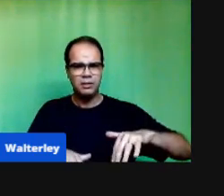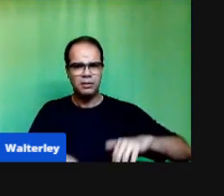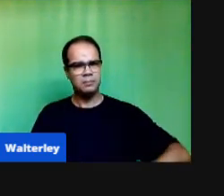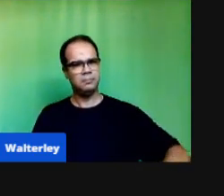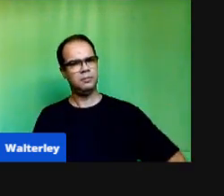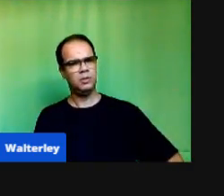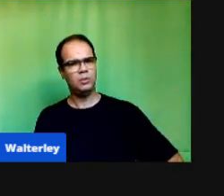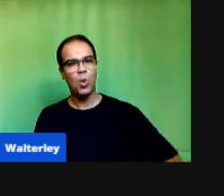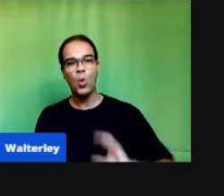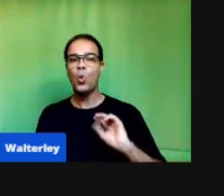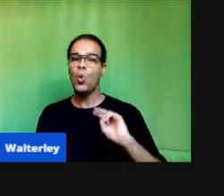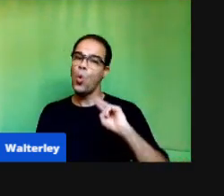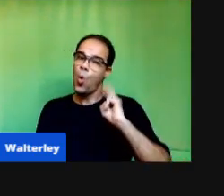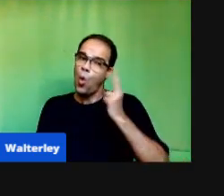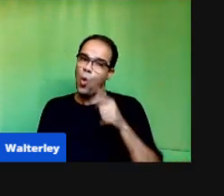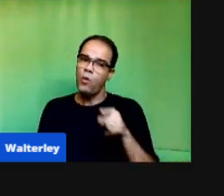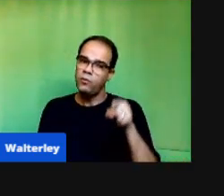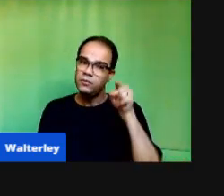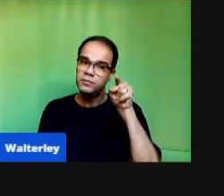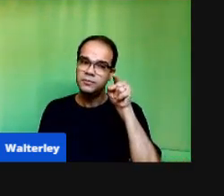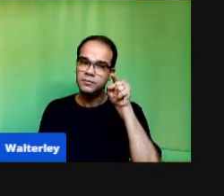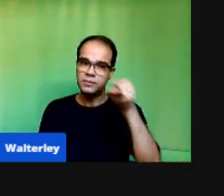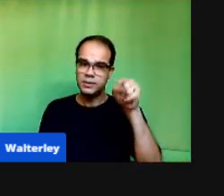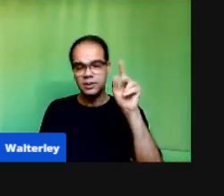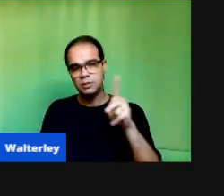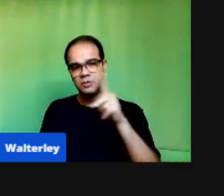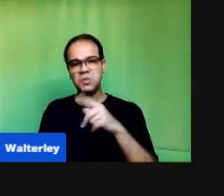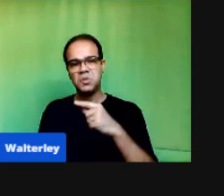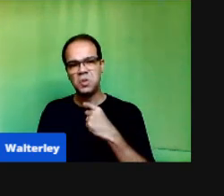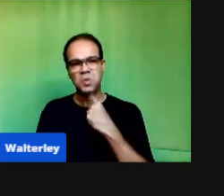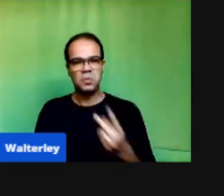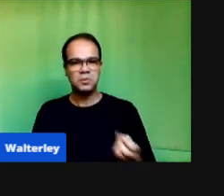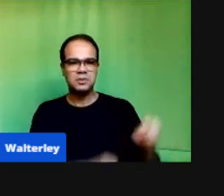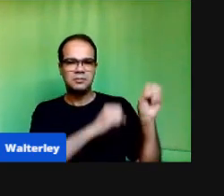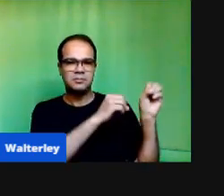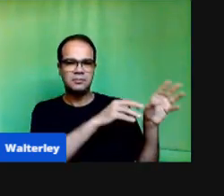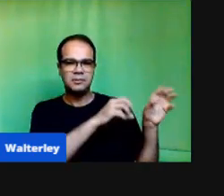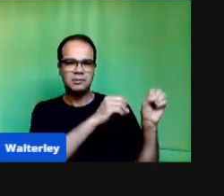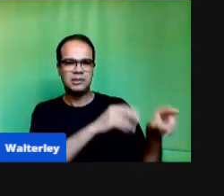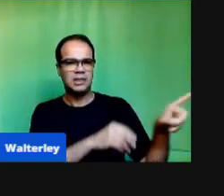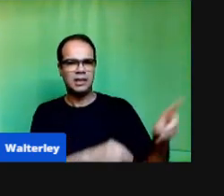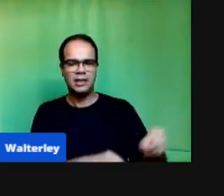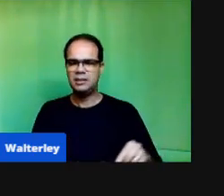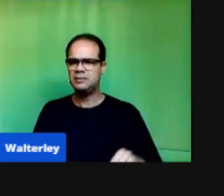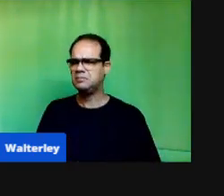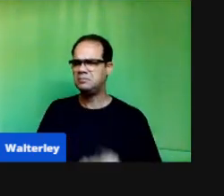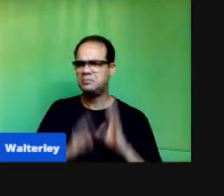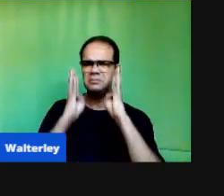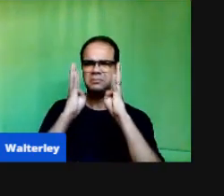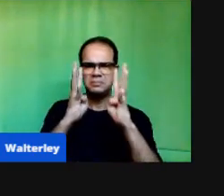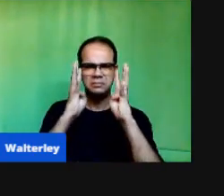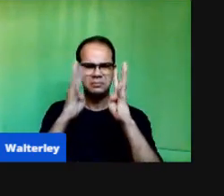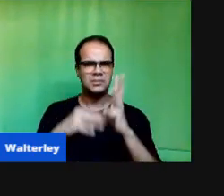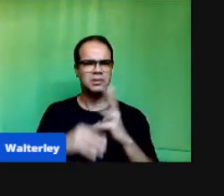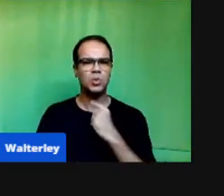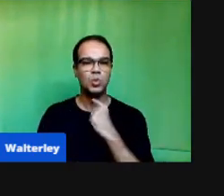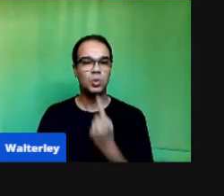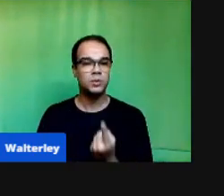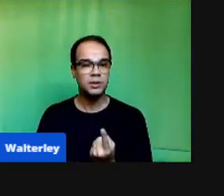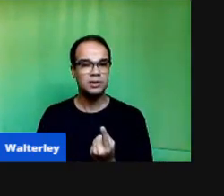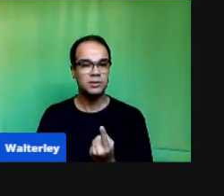gente. Culpar uma empresa inteira é muita gente. Então, nós precisamos parar de nos colocarmos